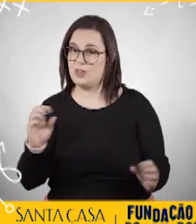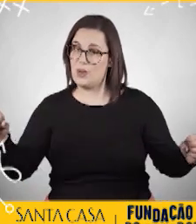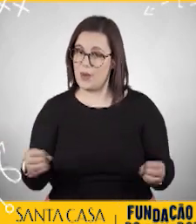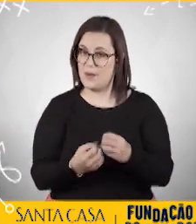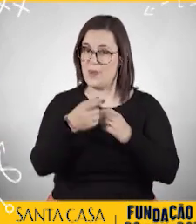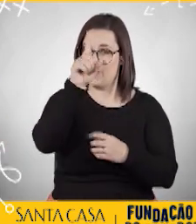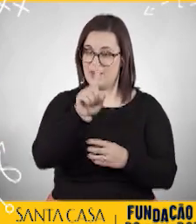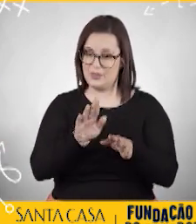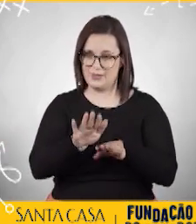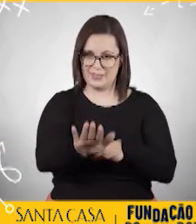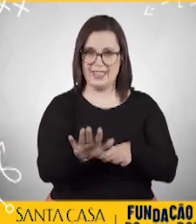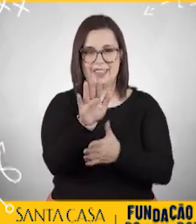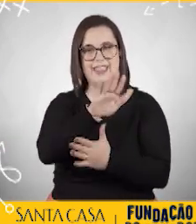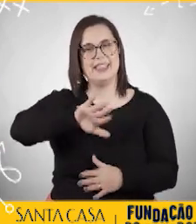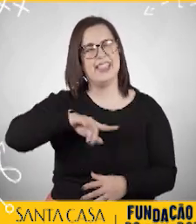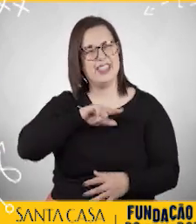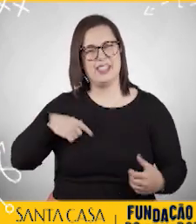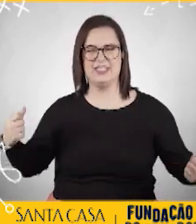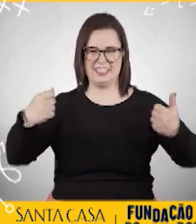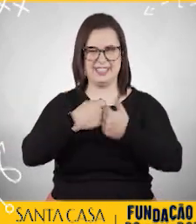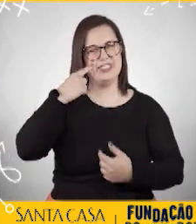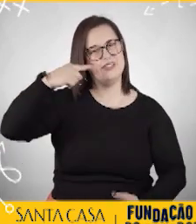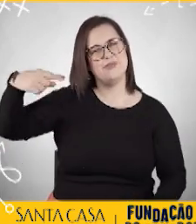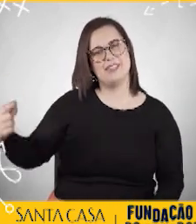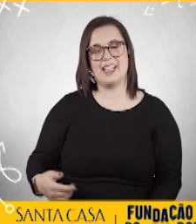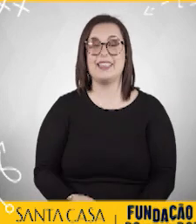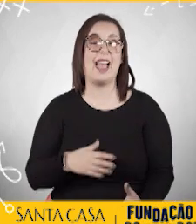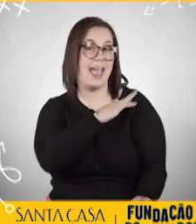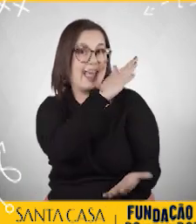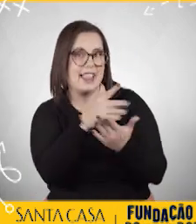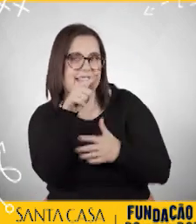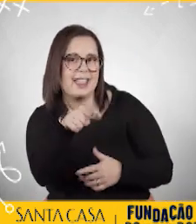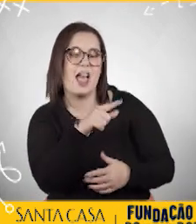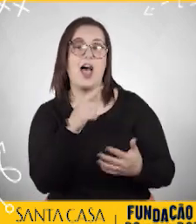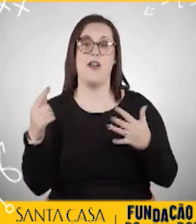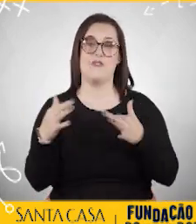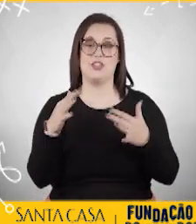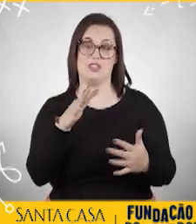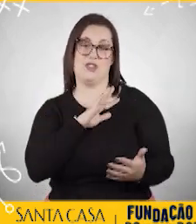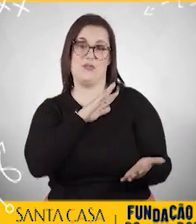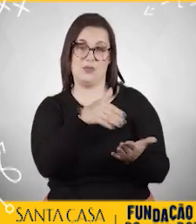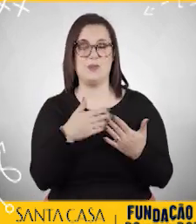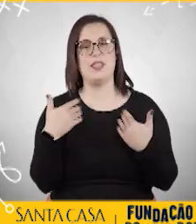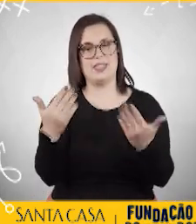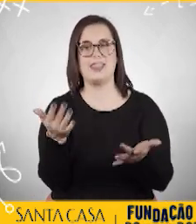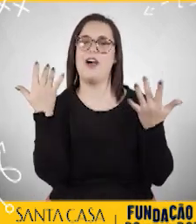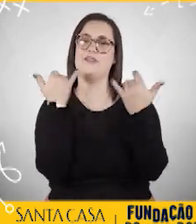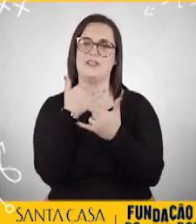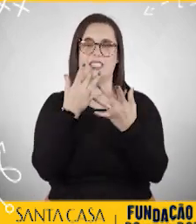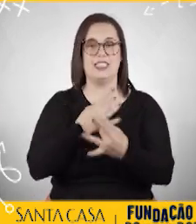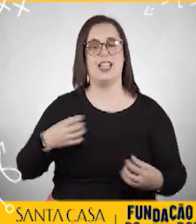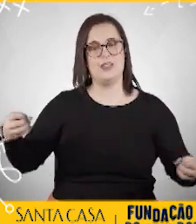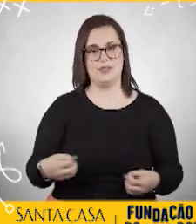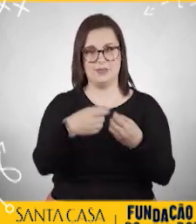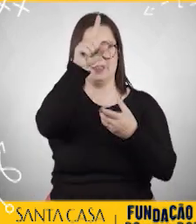no ano novo com o pé direito temos um especial Final Four da Allianz Cup. Até lá, a Fundação de Futebol deseja-lhe um Feliz Natal e um próspero